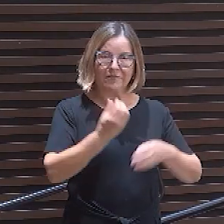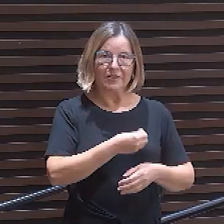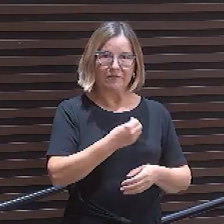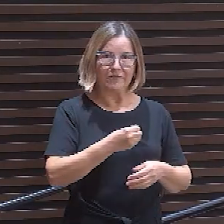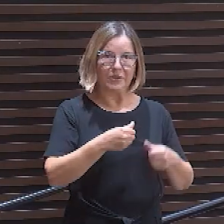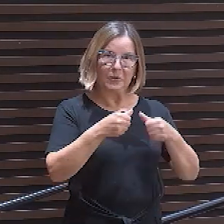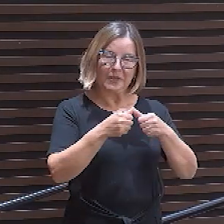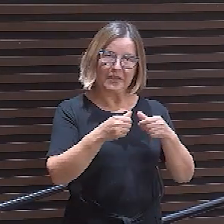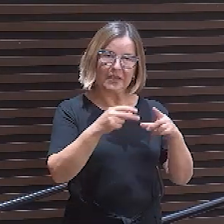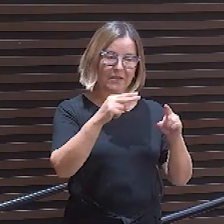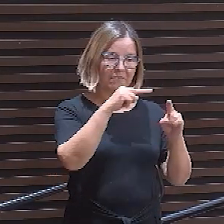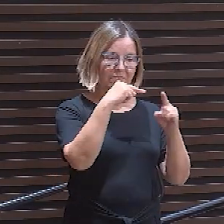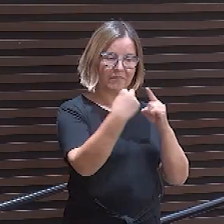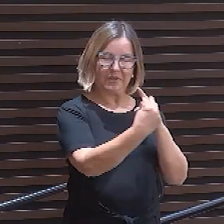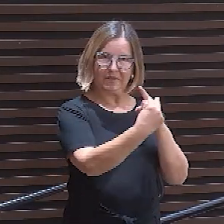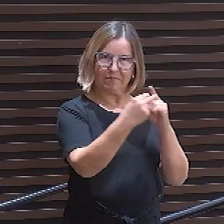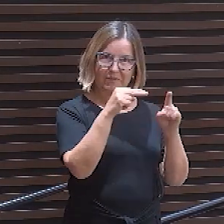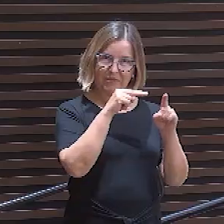ele